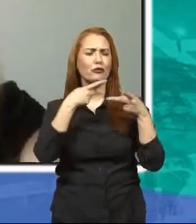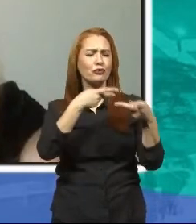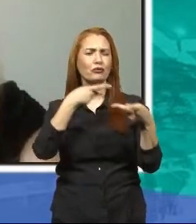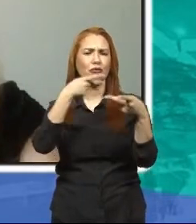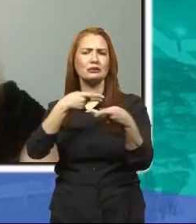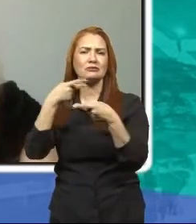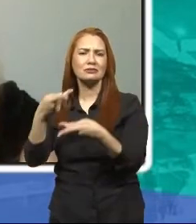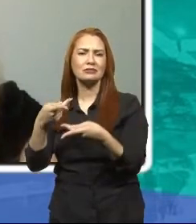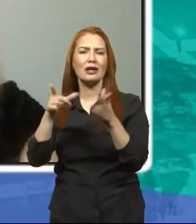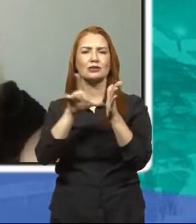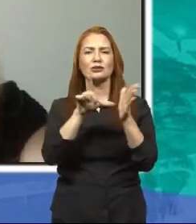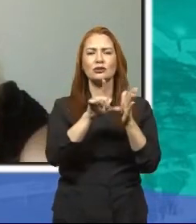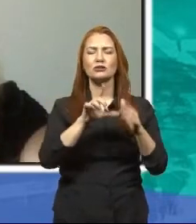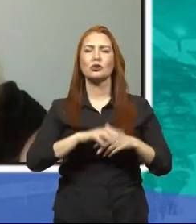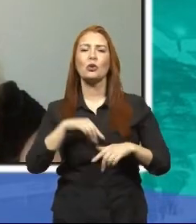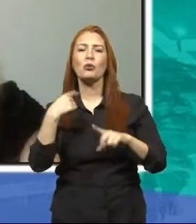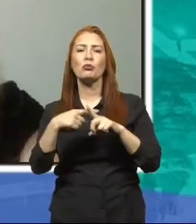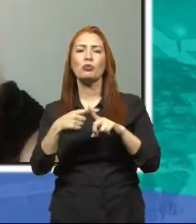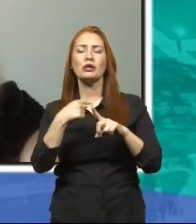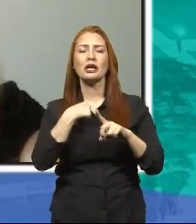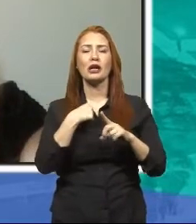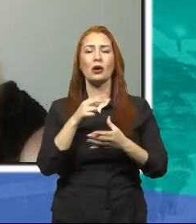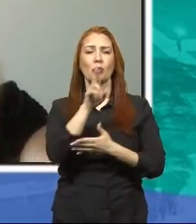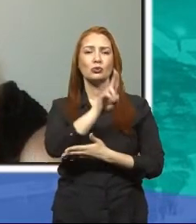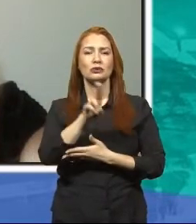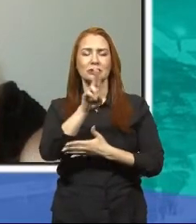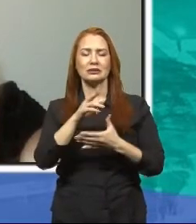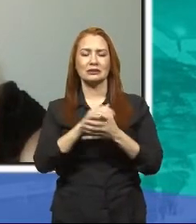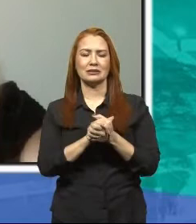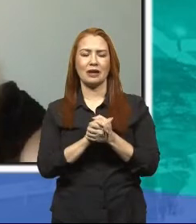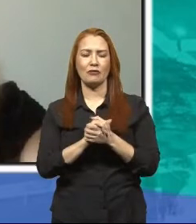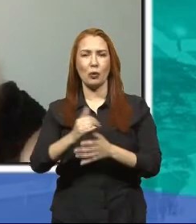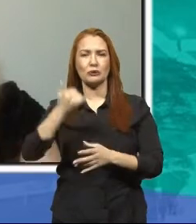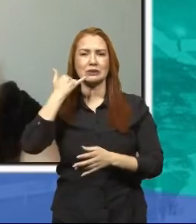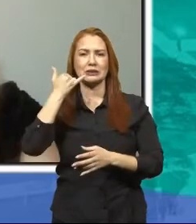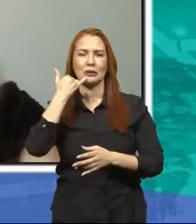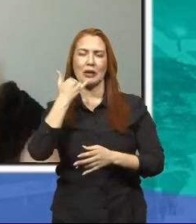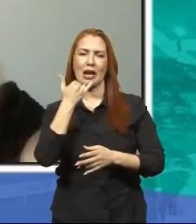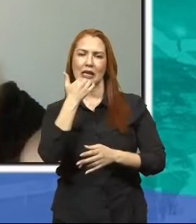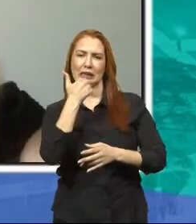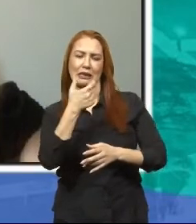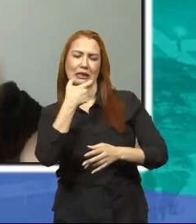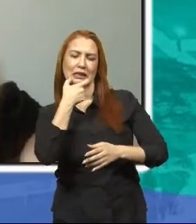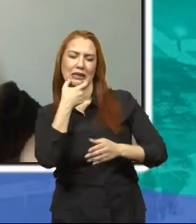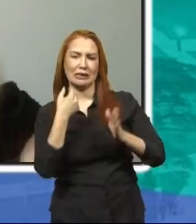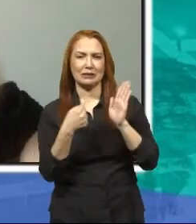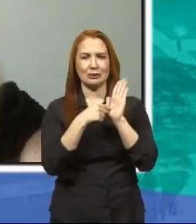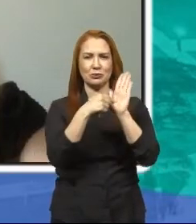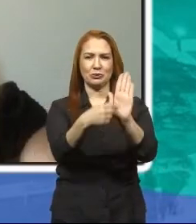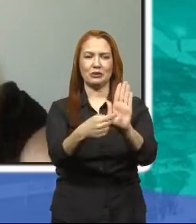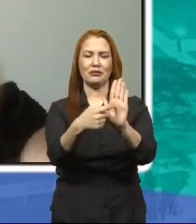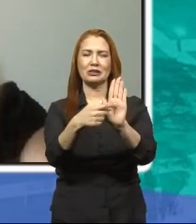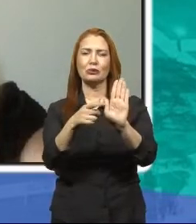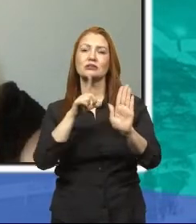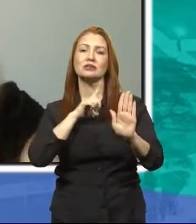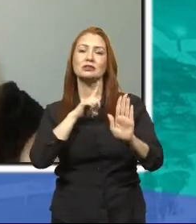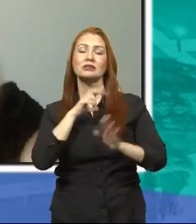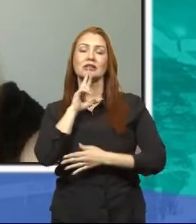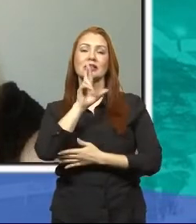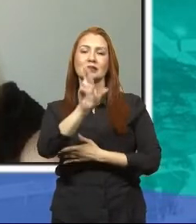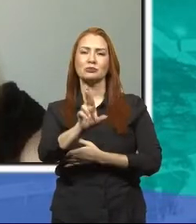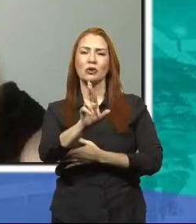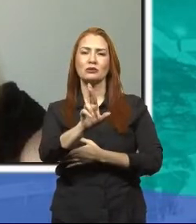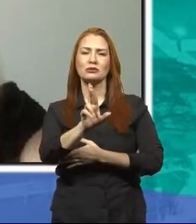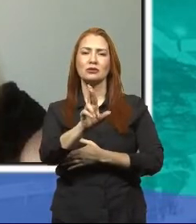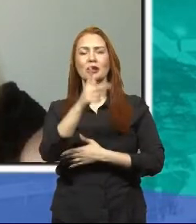porque eles usavam o celular, eu falava em inglês, eles traduziam para o que eles queriam, me mostravam o que eu pedia, eles respondiam em chinês e a tradução vinha